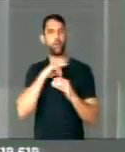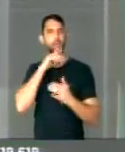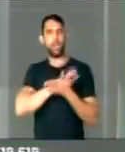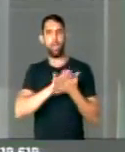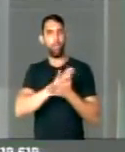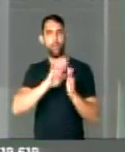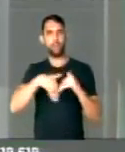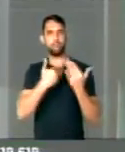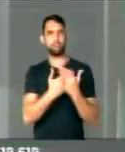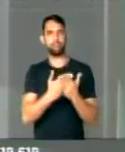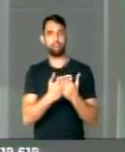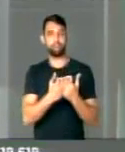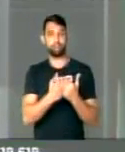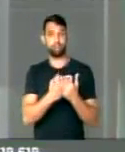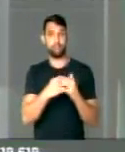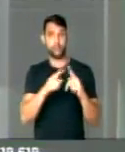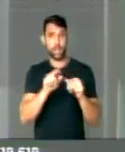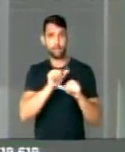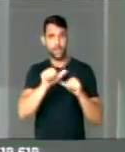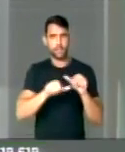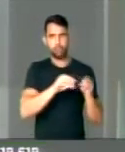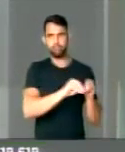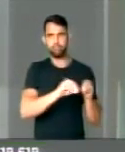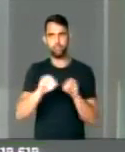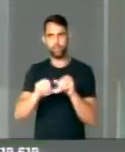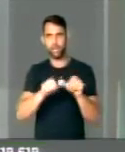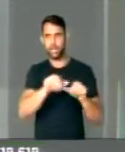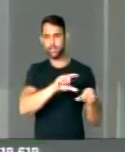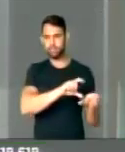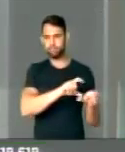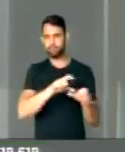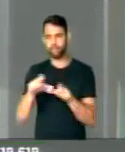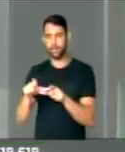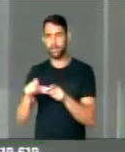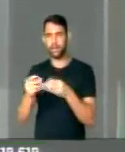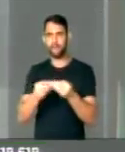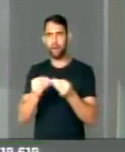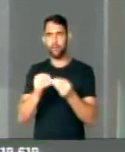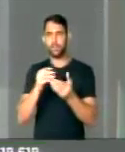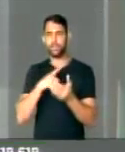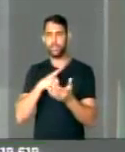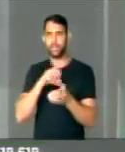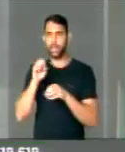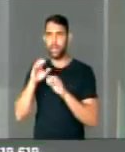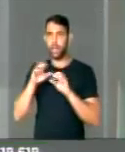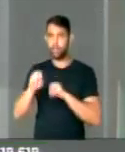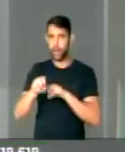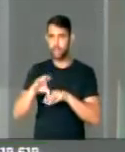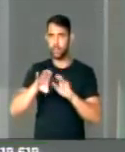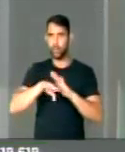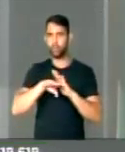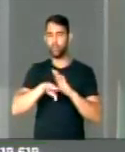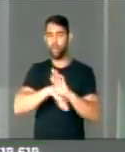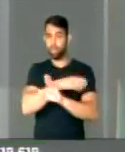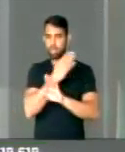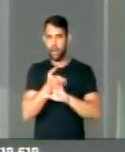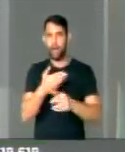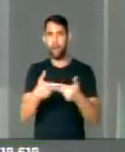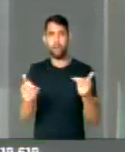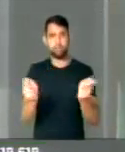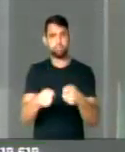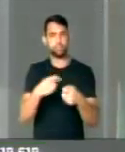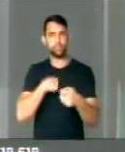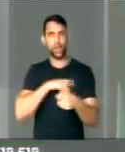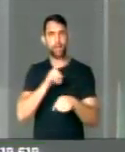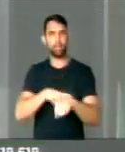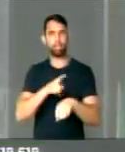O ideal é que nós façamos a transição, a passagem deste modelo atrasado, arcaico, que não priorizava a